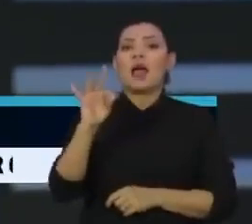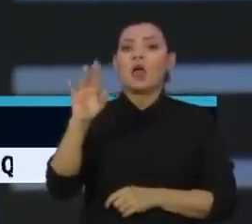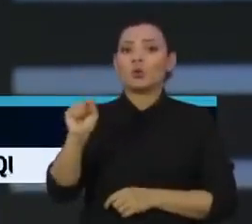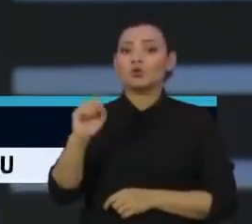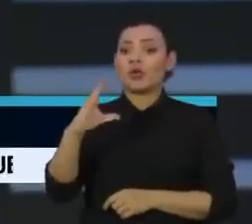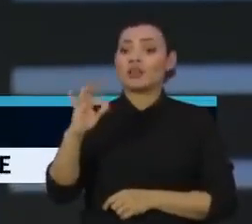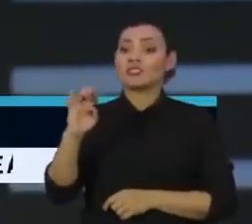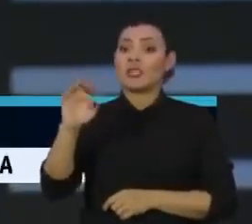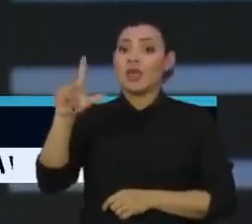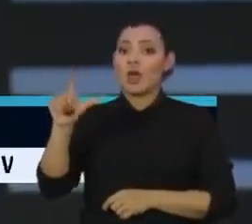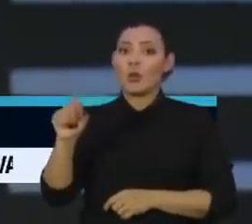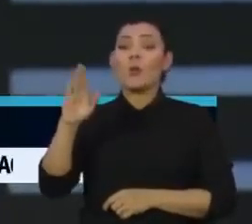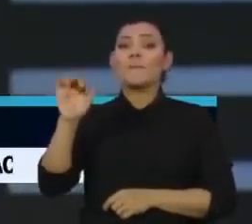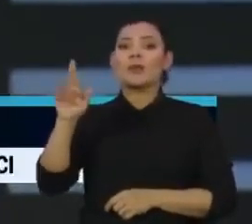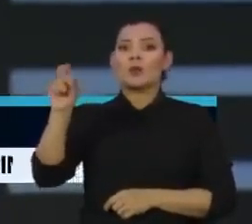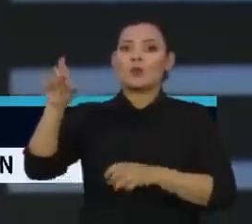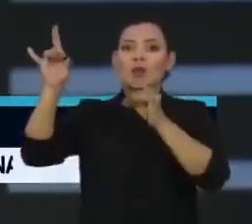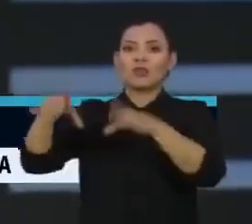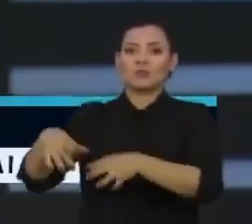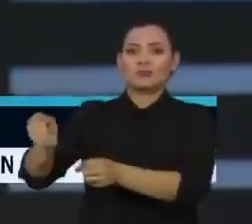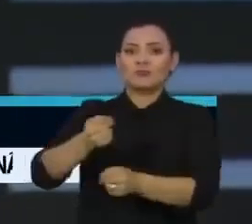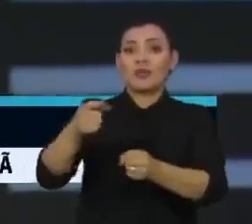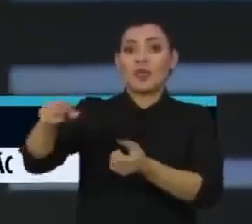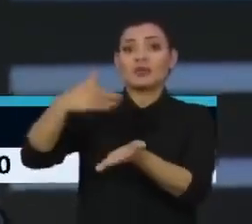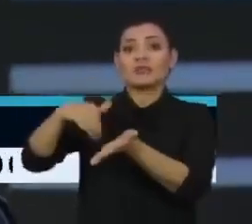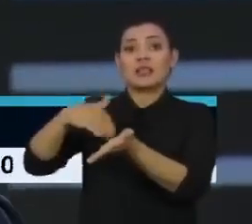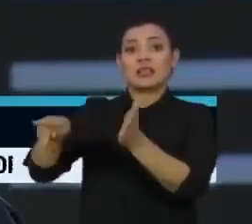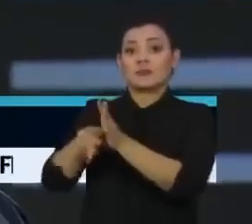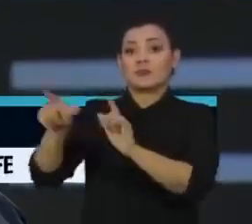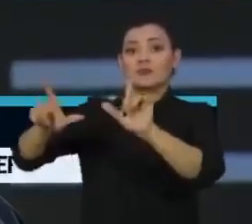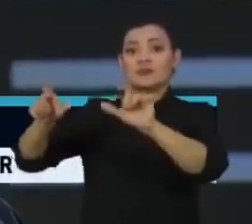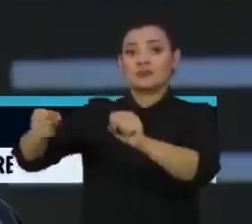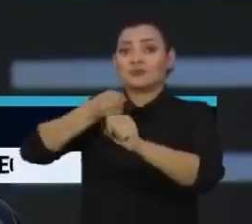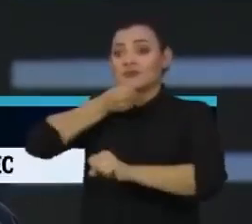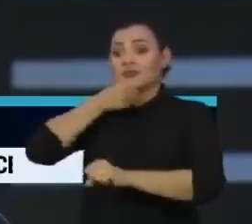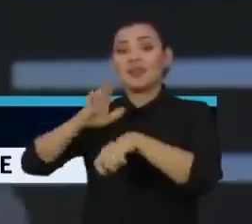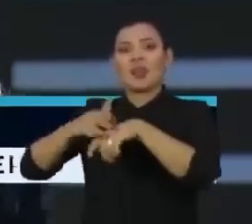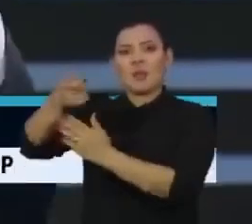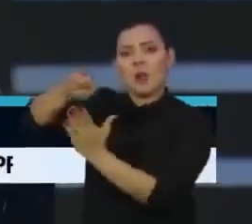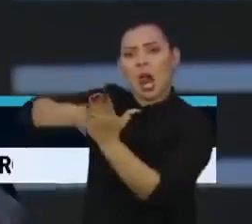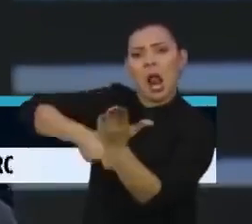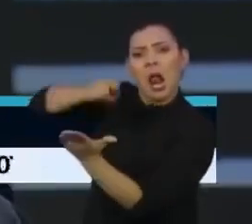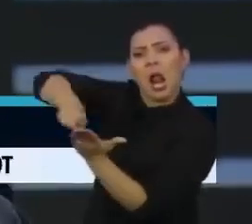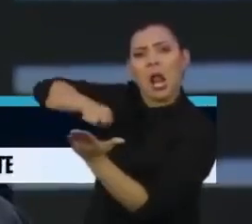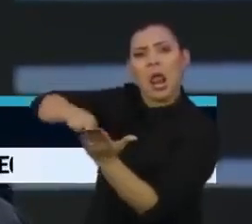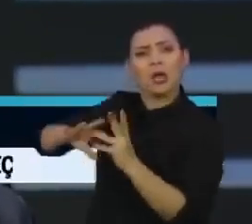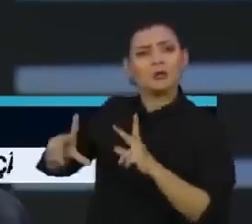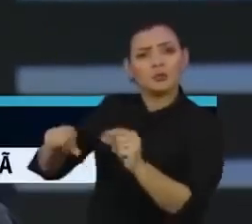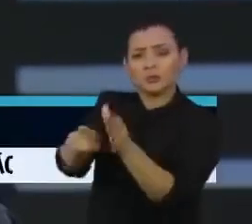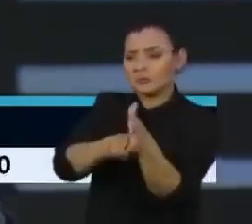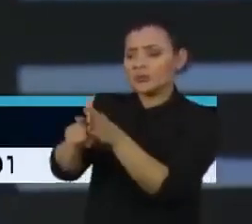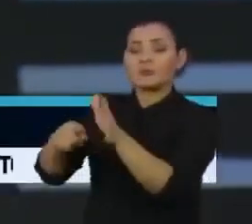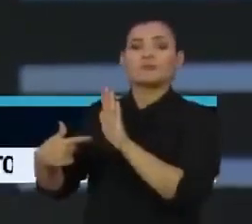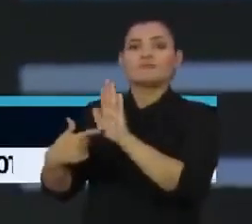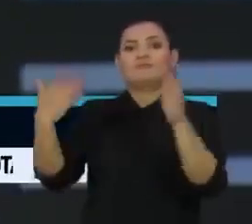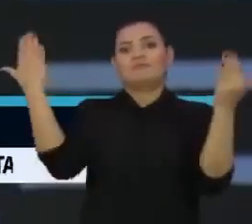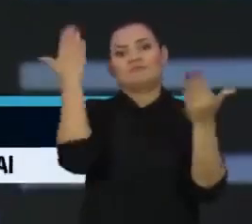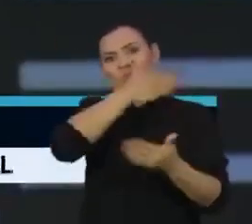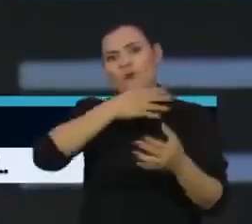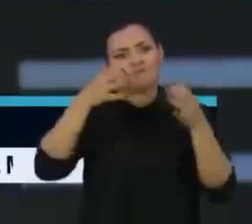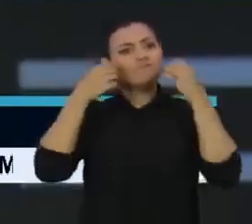Branco, A Renúncia de Jânio. Era o homem que era seu secretário de imprensa e faz o melhor relato e que permite ao pesquisador fazer uma